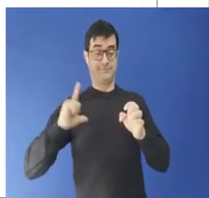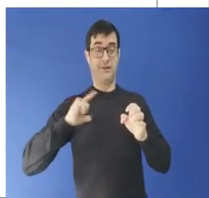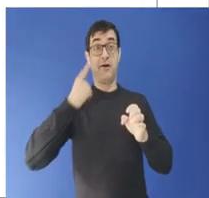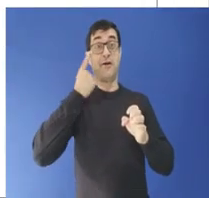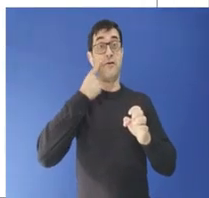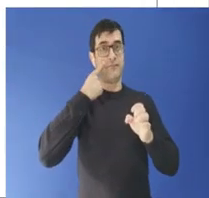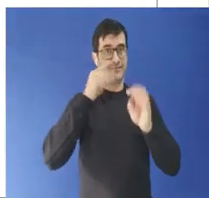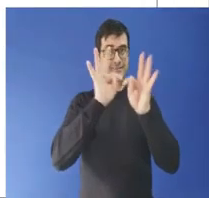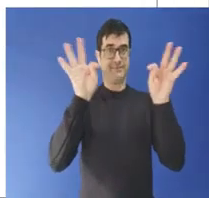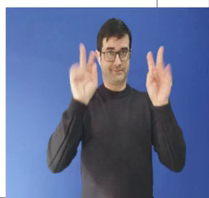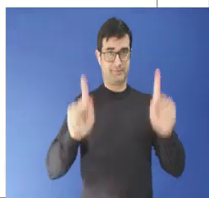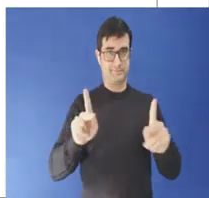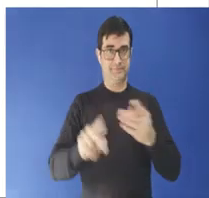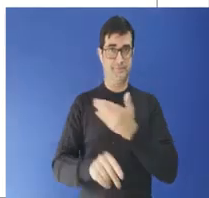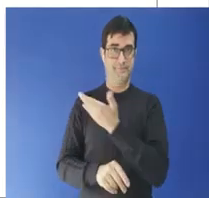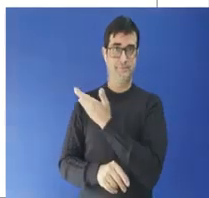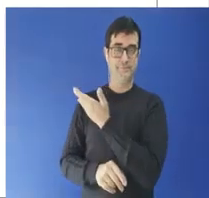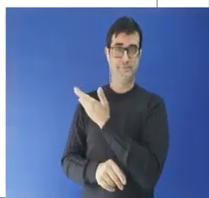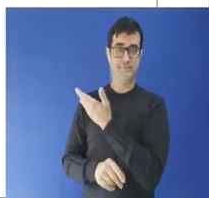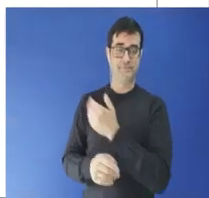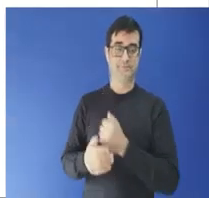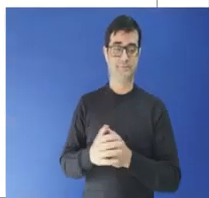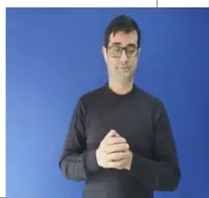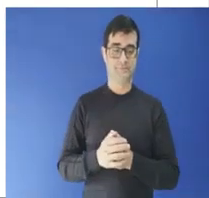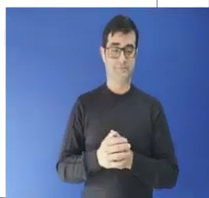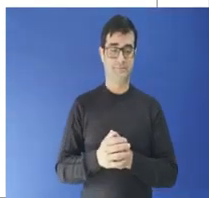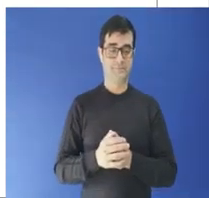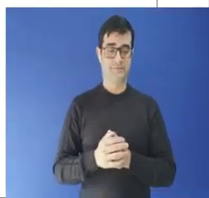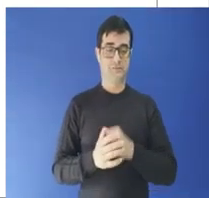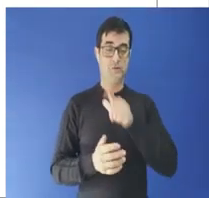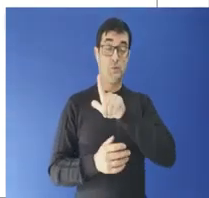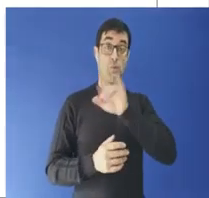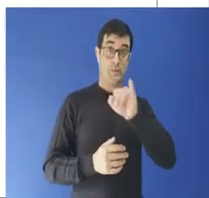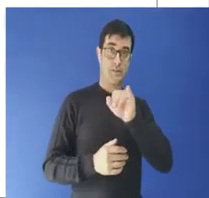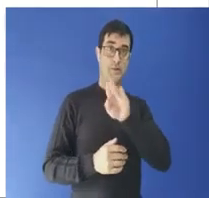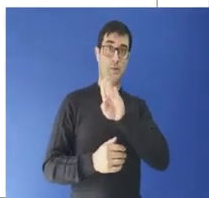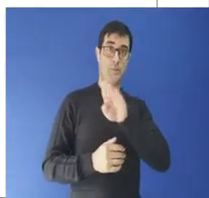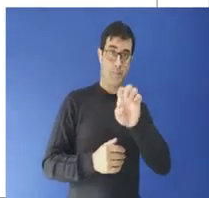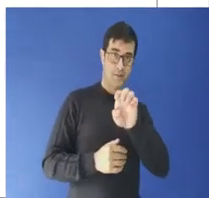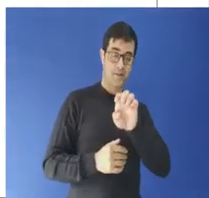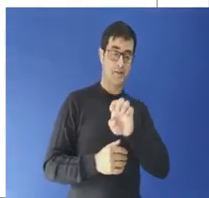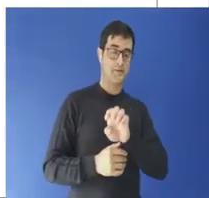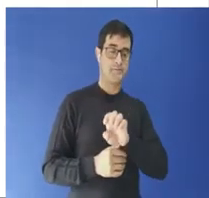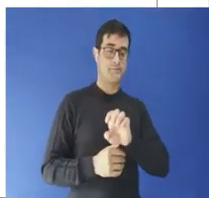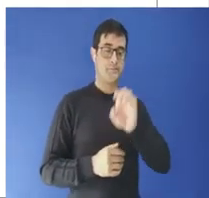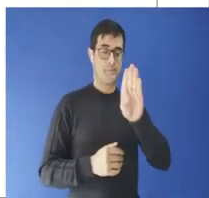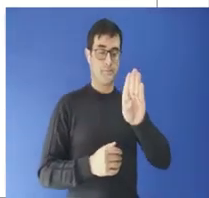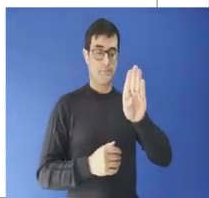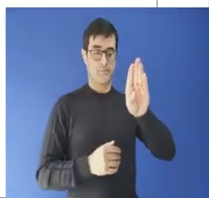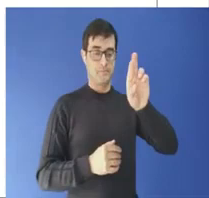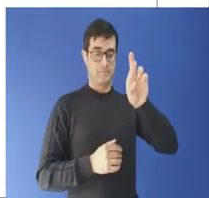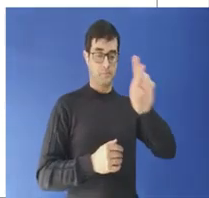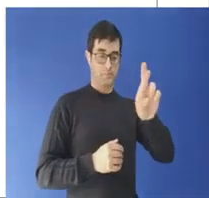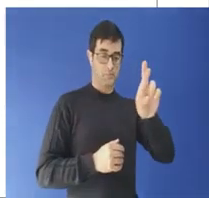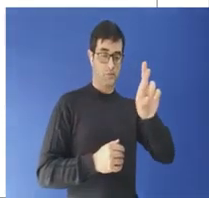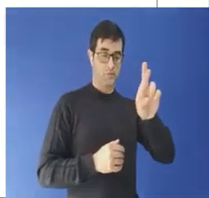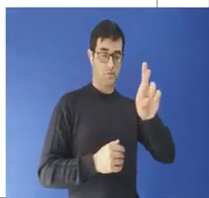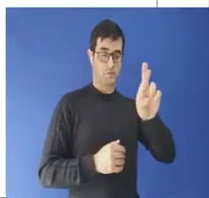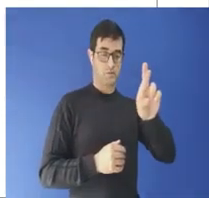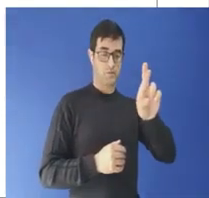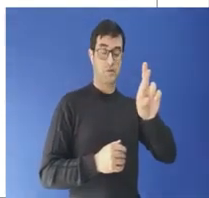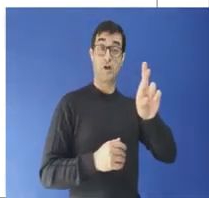voltando aqui na tabela periódica, ó, o lítio, o berílio e o boro, eles doam seus elétrons para